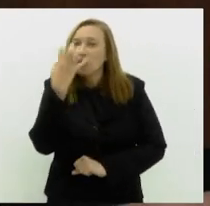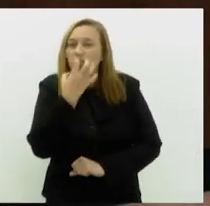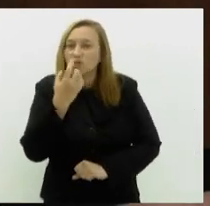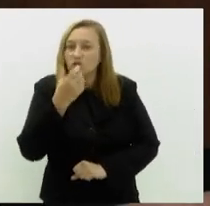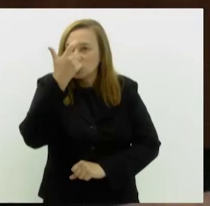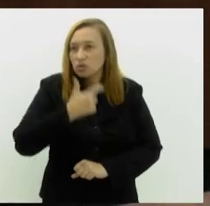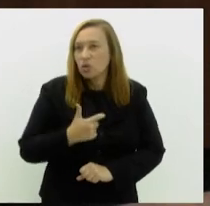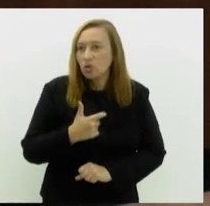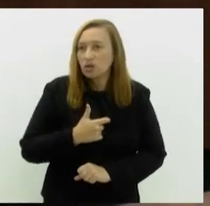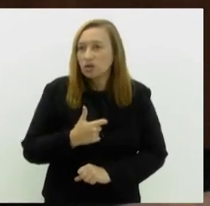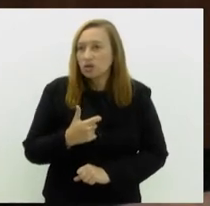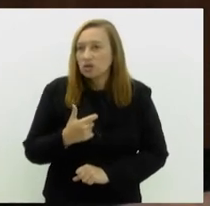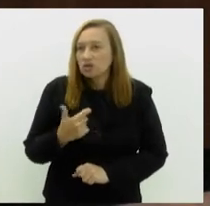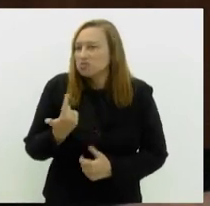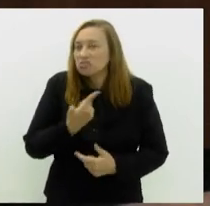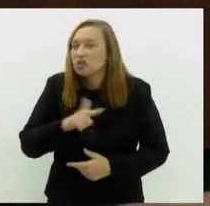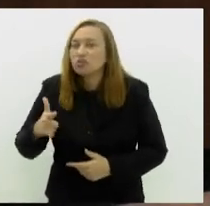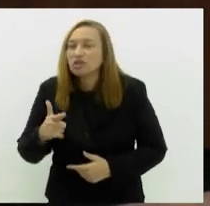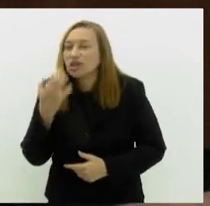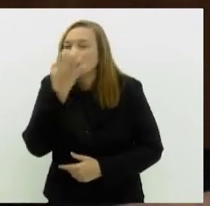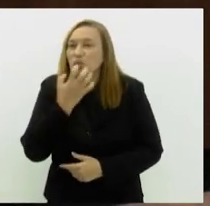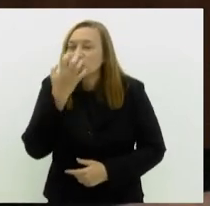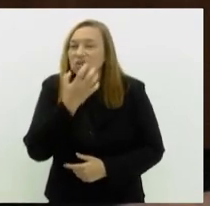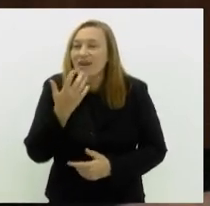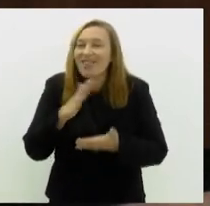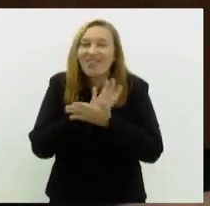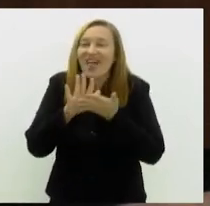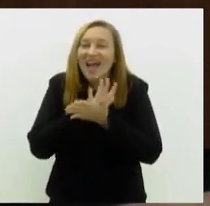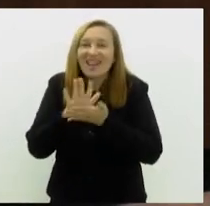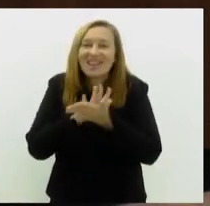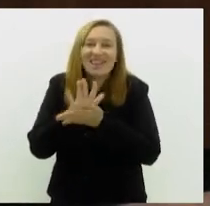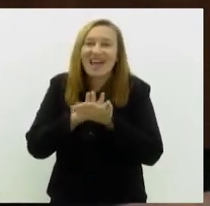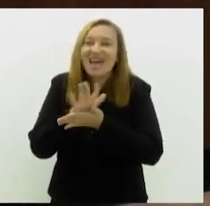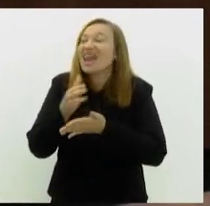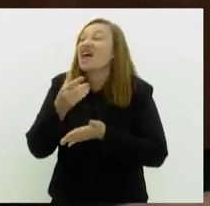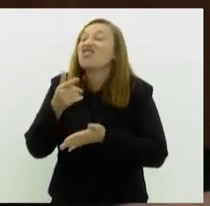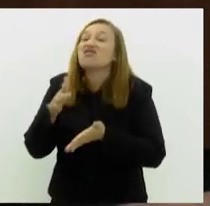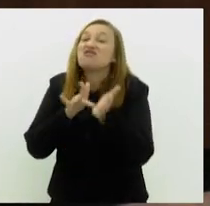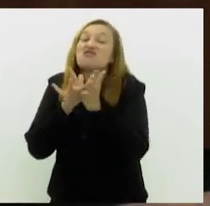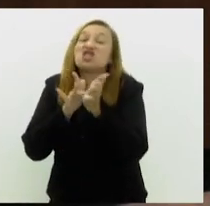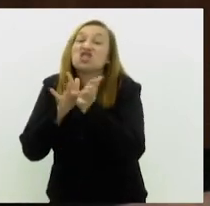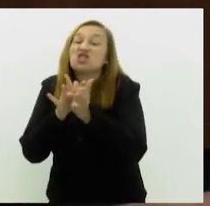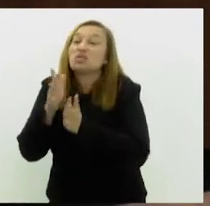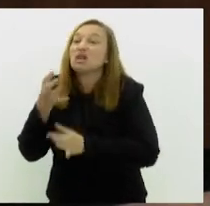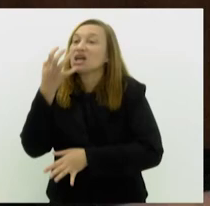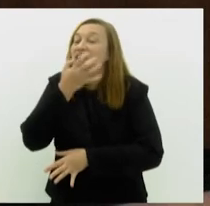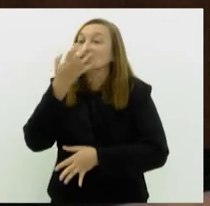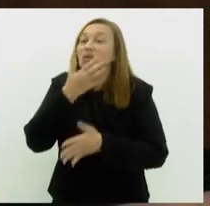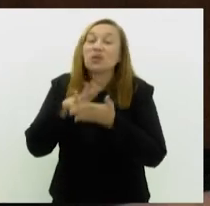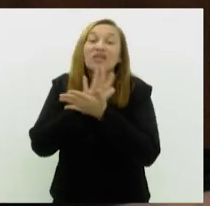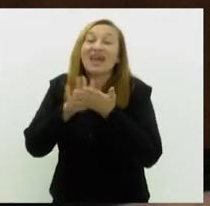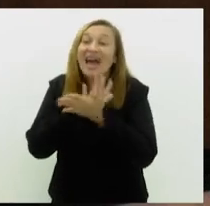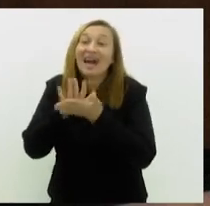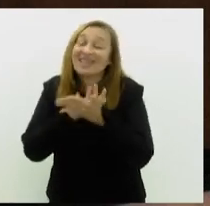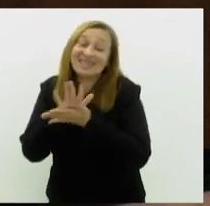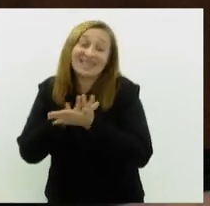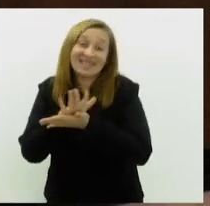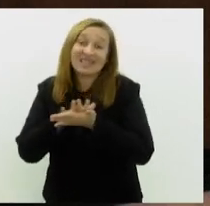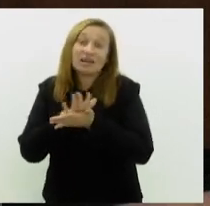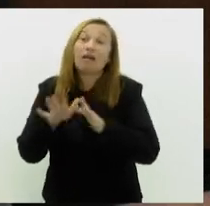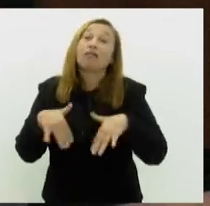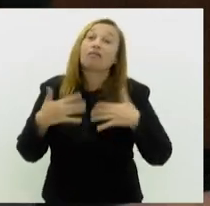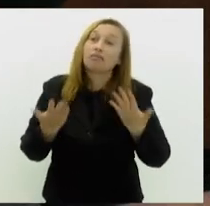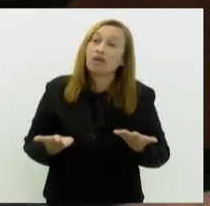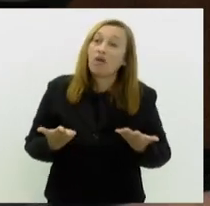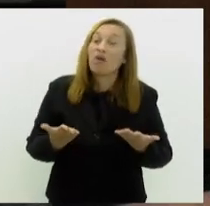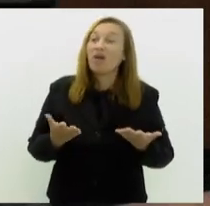porque não tinha nem músico no palco, ela usou playback, usou. Então, até os músicos não puderam participar de um show grandioso daquele. Então, acho que